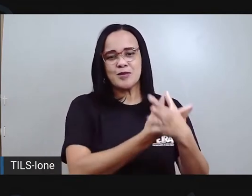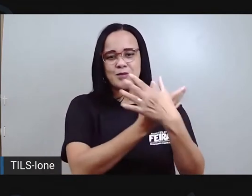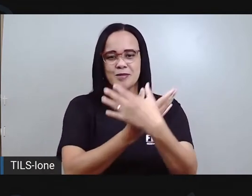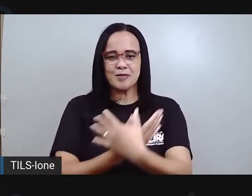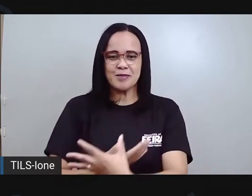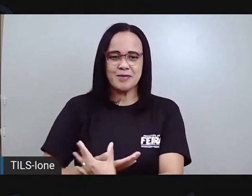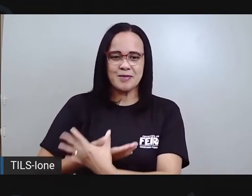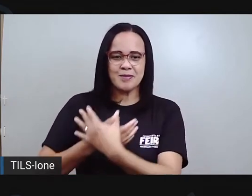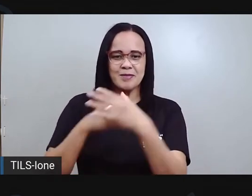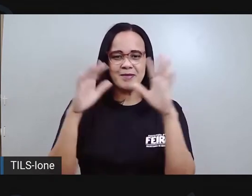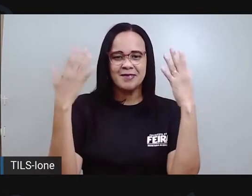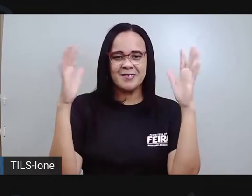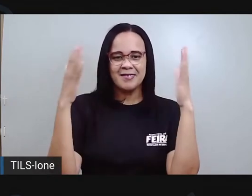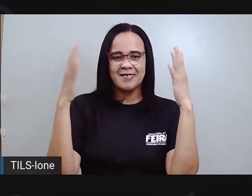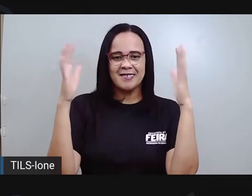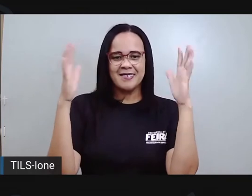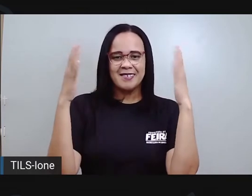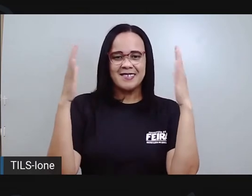escuridão.